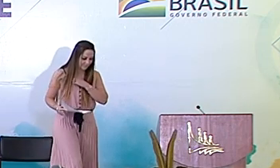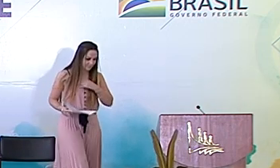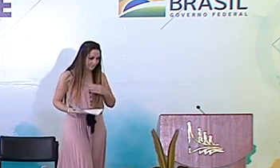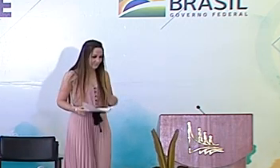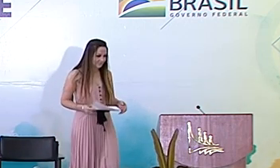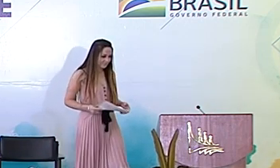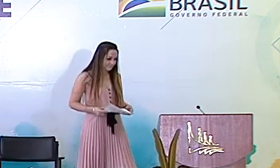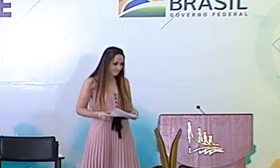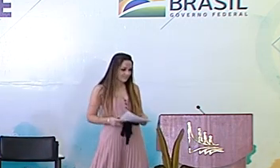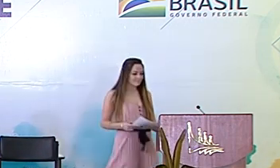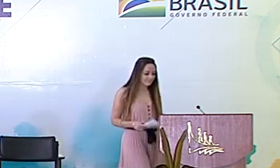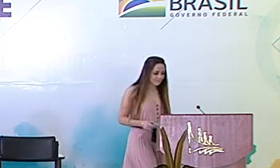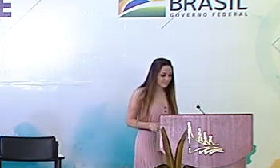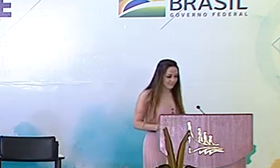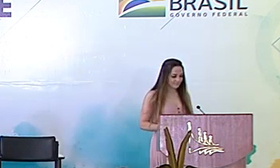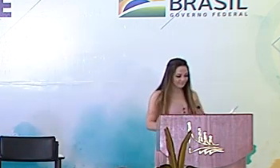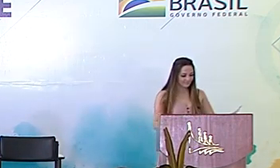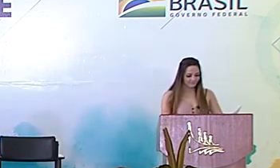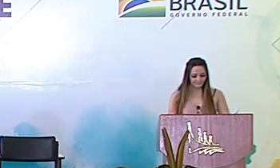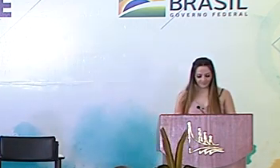Silva.